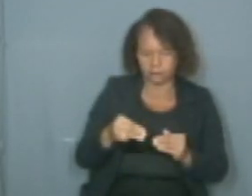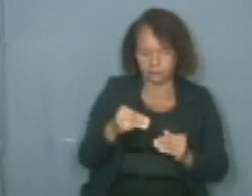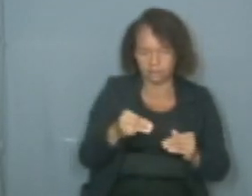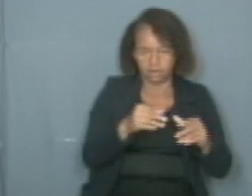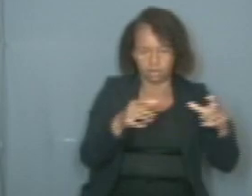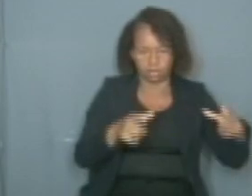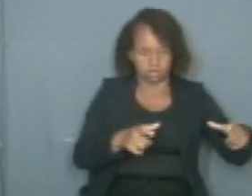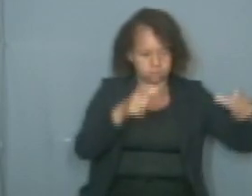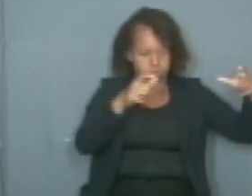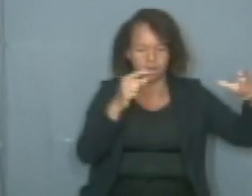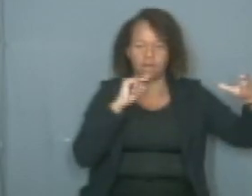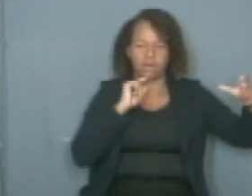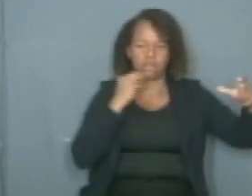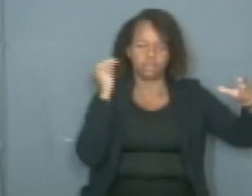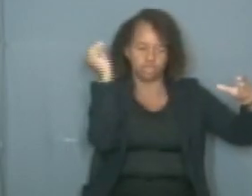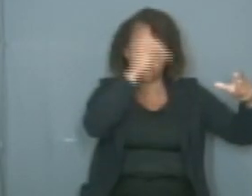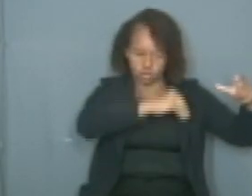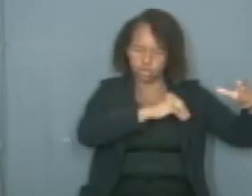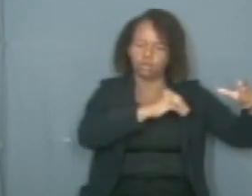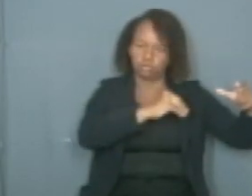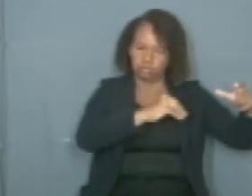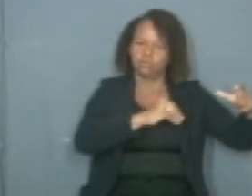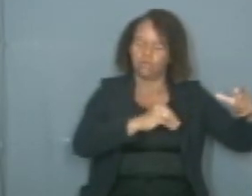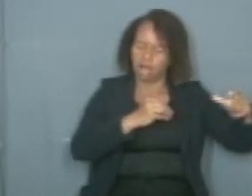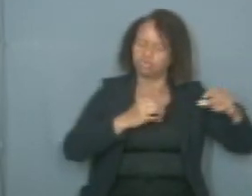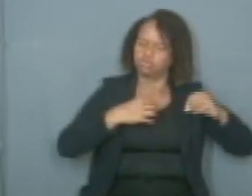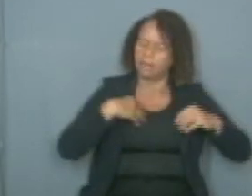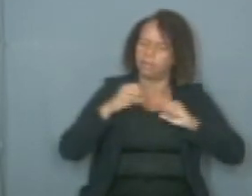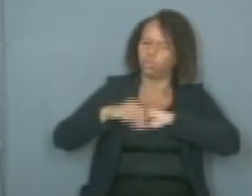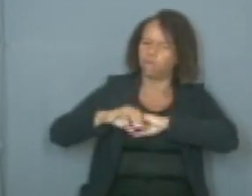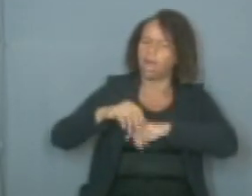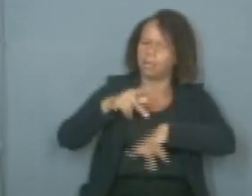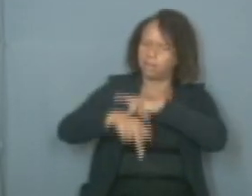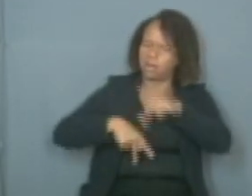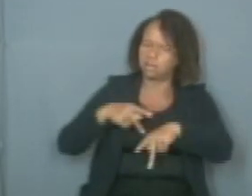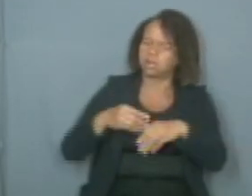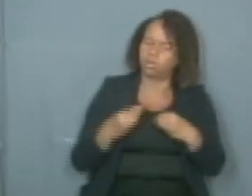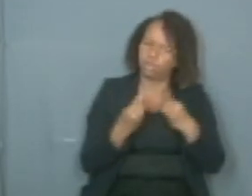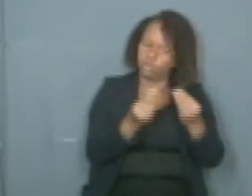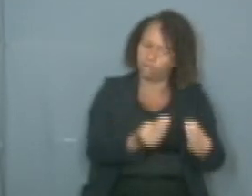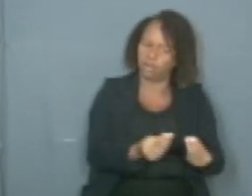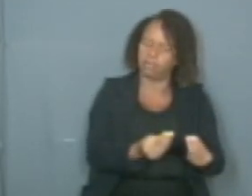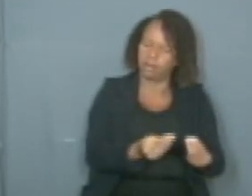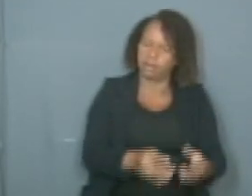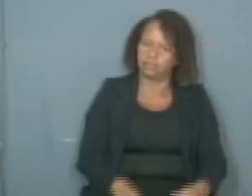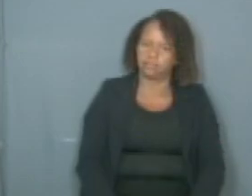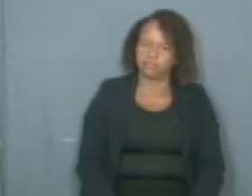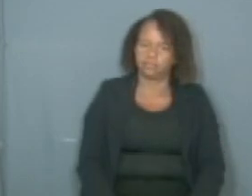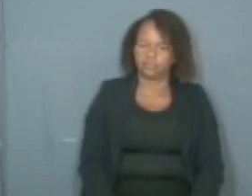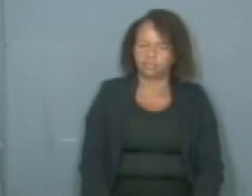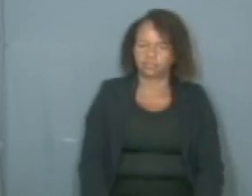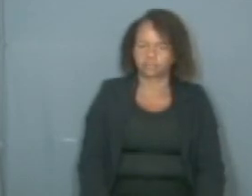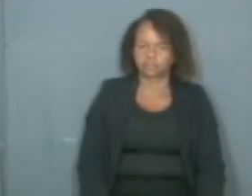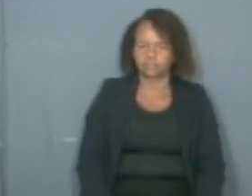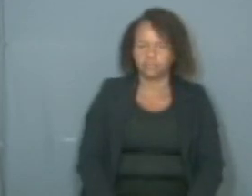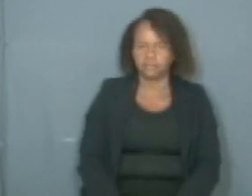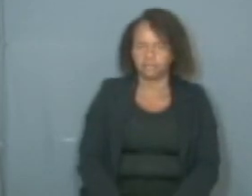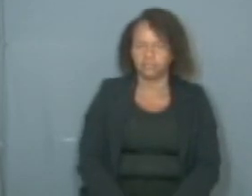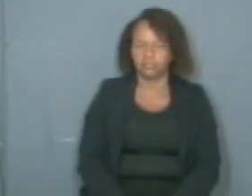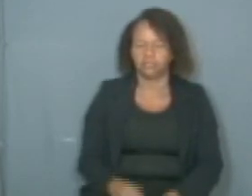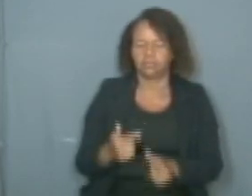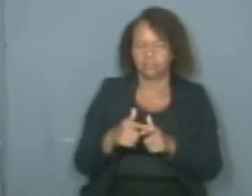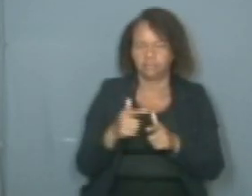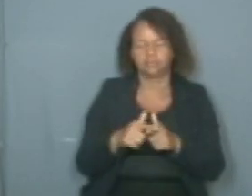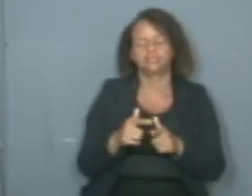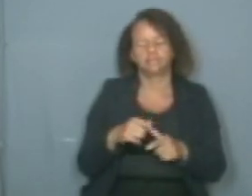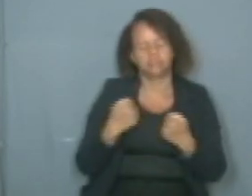jogar o lixo lá, dá para você educar a população, desde que você dê a estrutura para isso. Então, esse é um problema